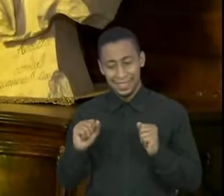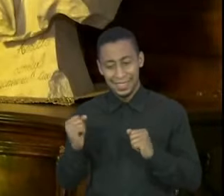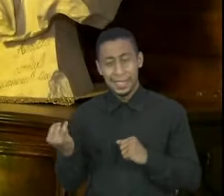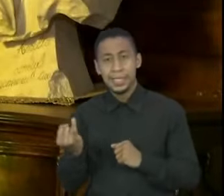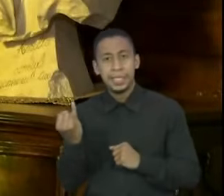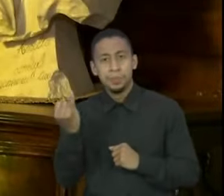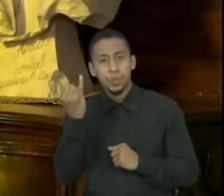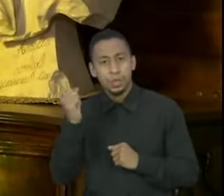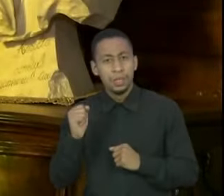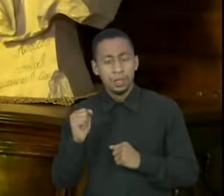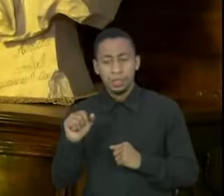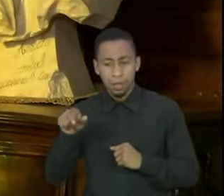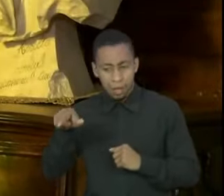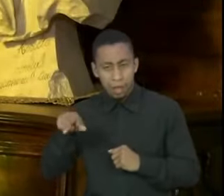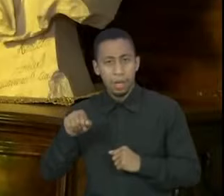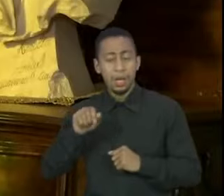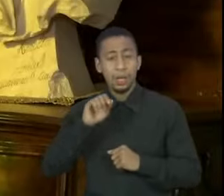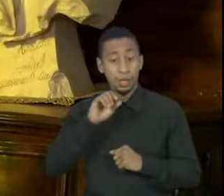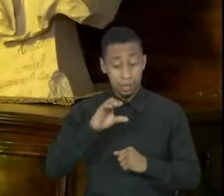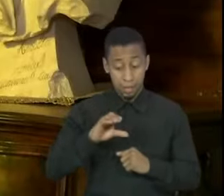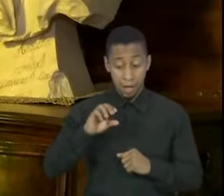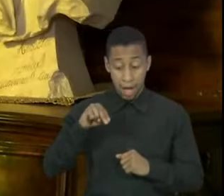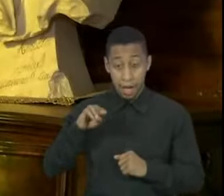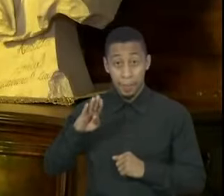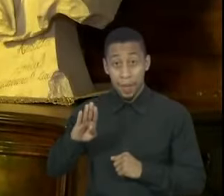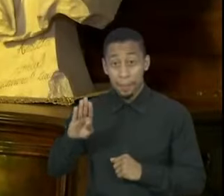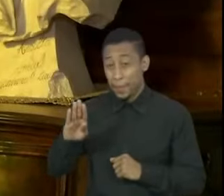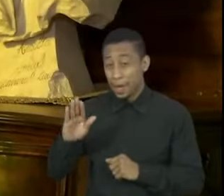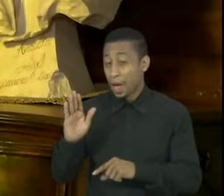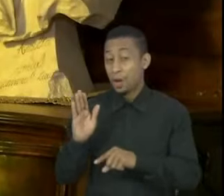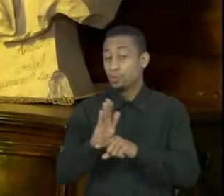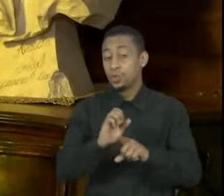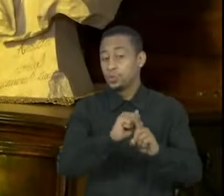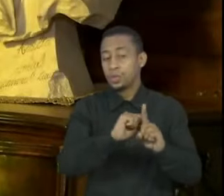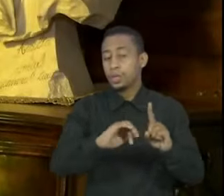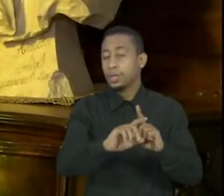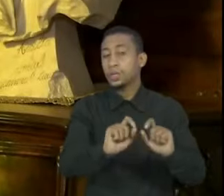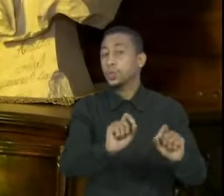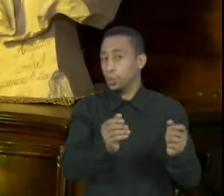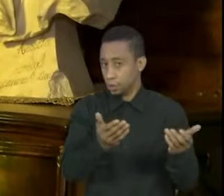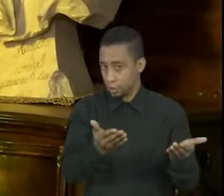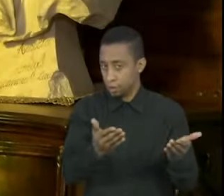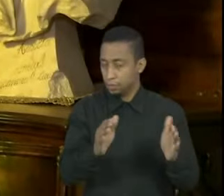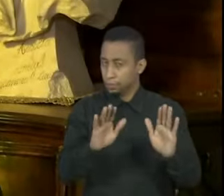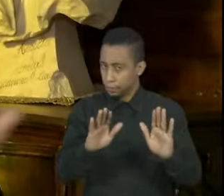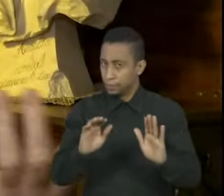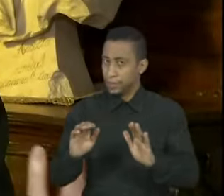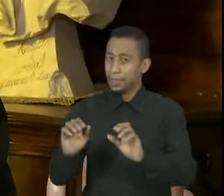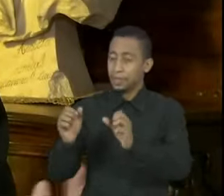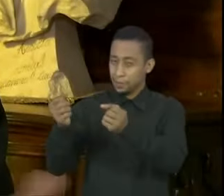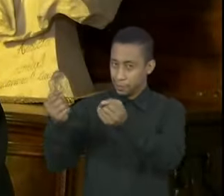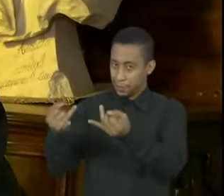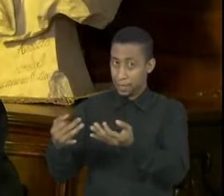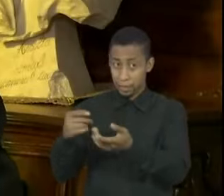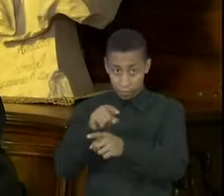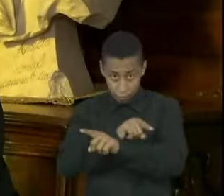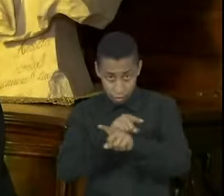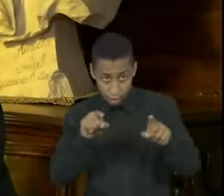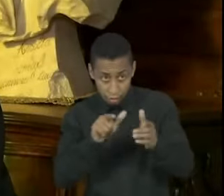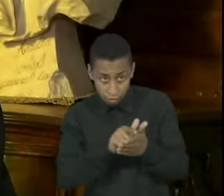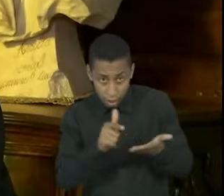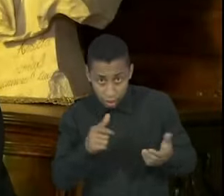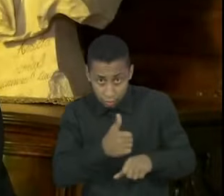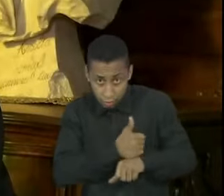importância da CNBB para a sociedade eu posso responder em parte parte você jornalistas podem